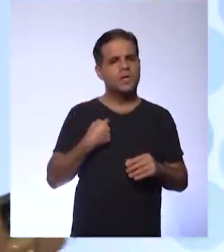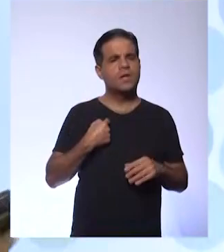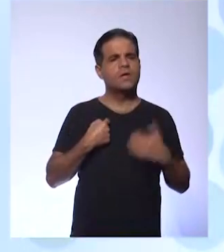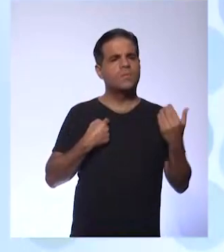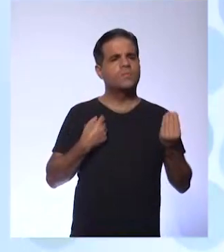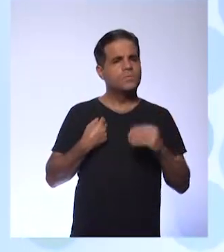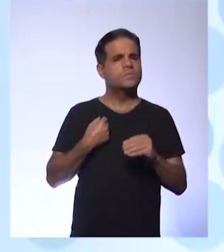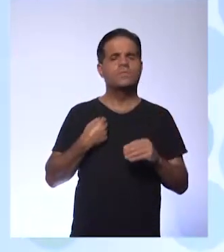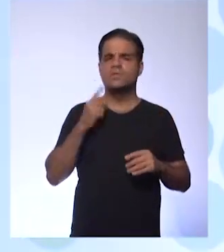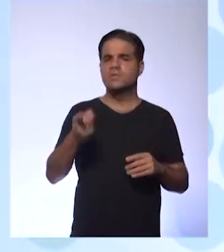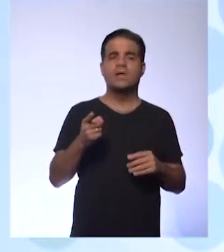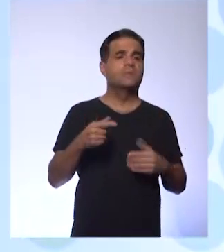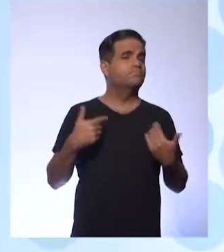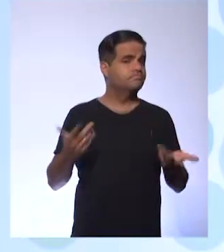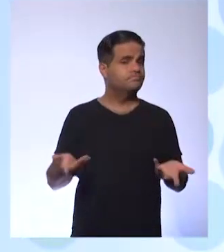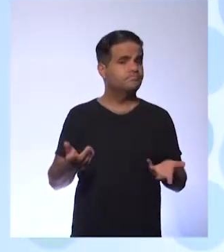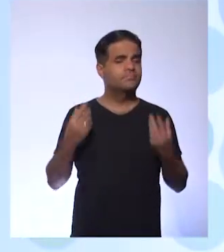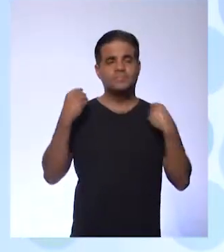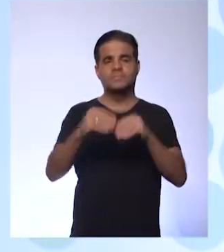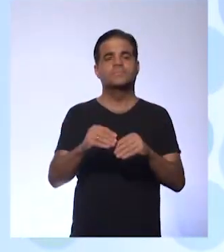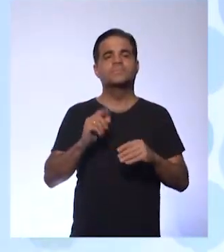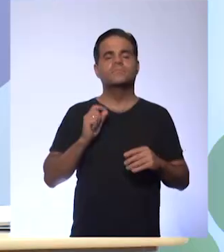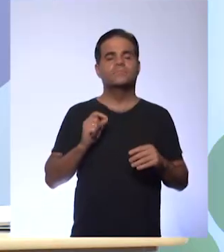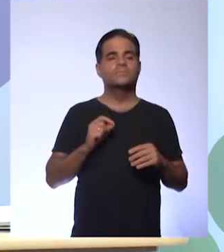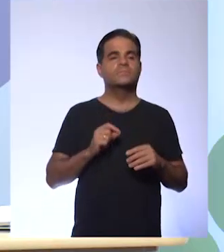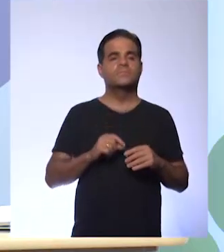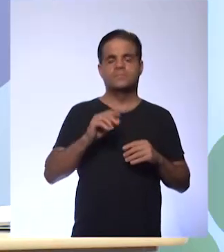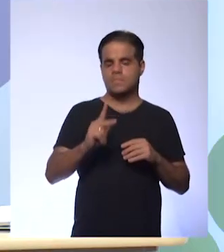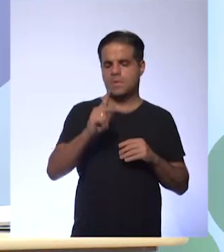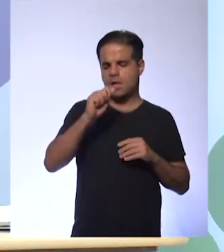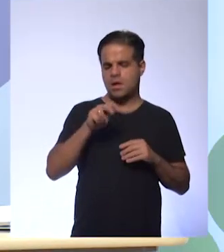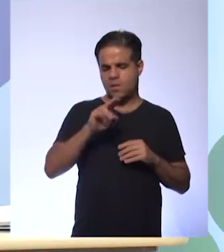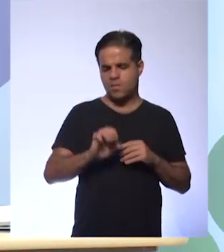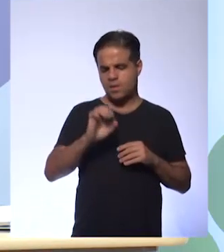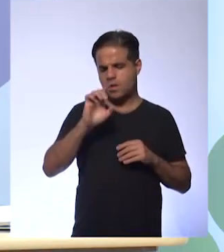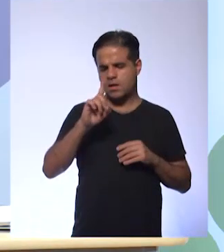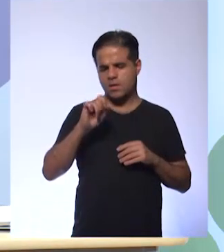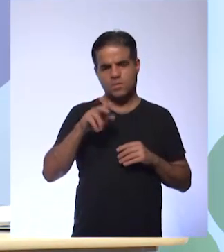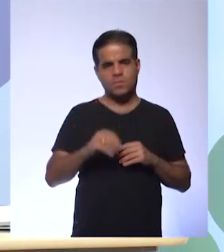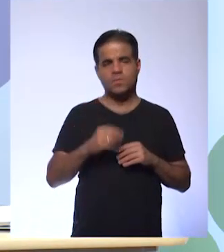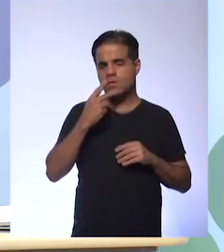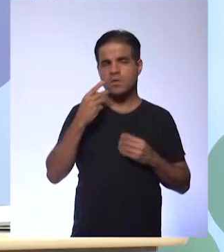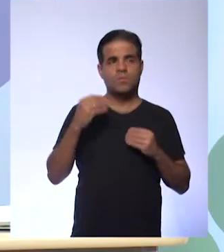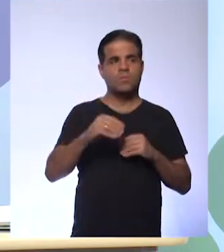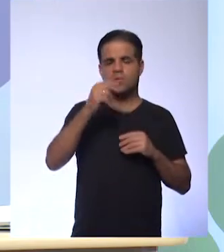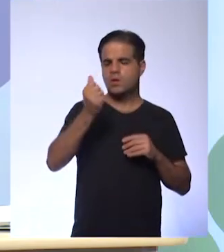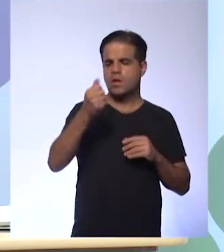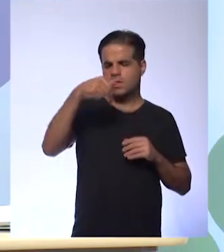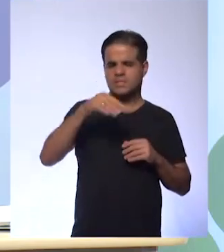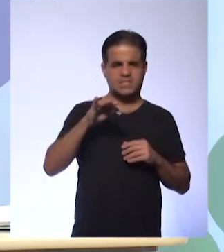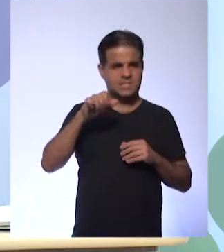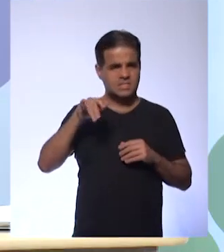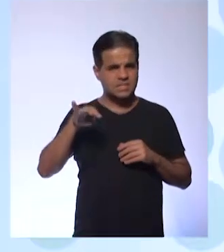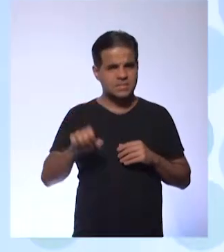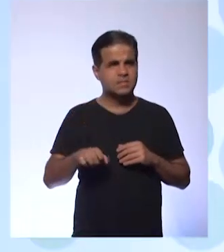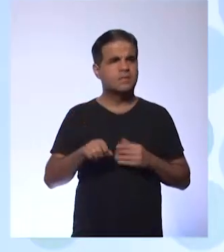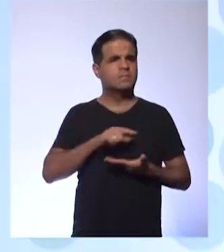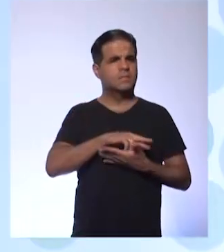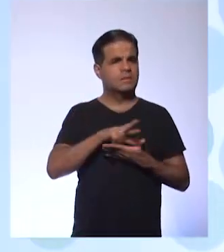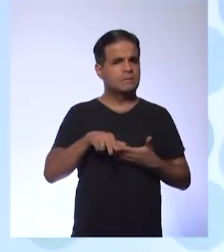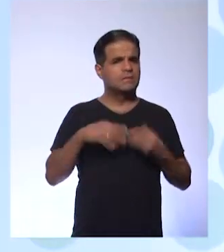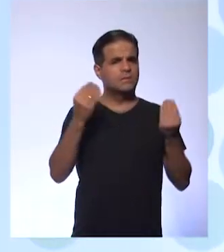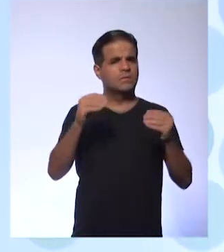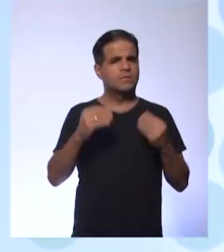maiúscula e depois você? O que eles colocaram? O Cauê Eduardo colocou antítese. Nossa, mas vários aqui